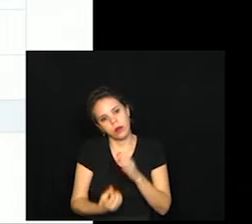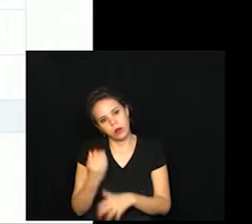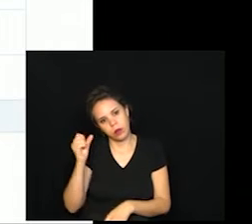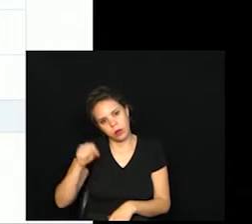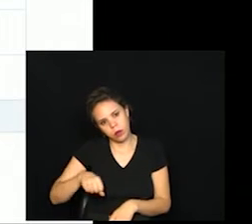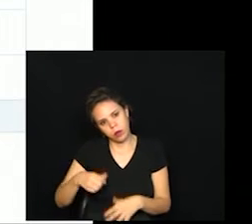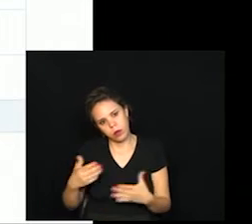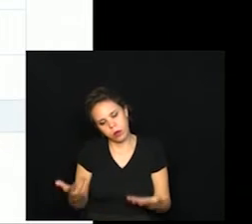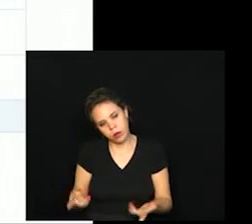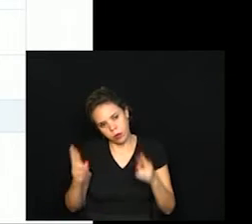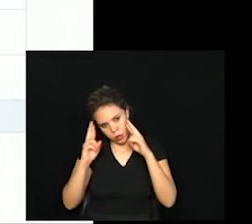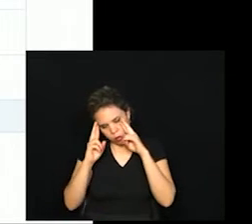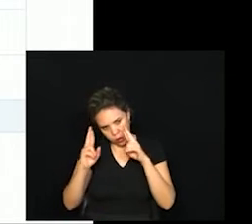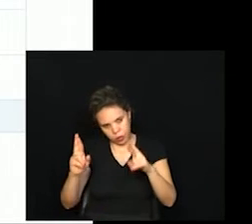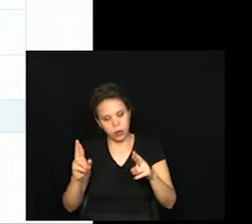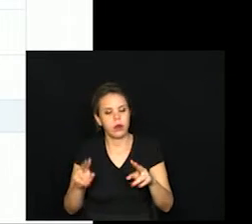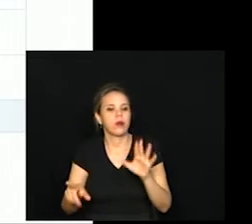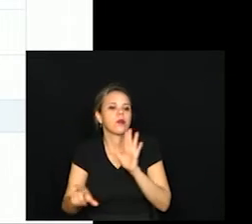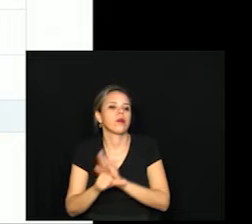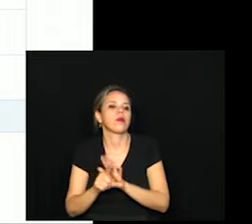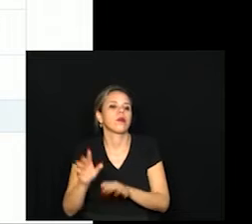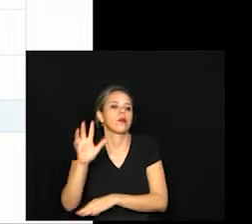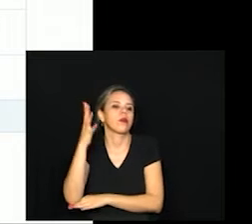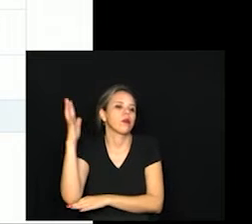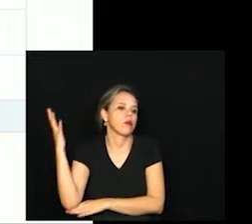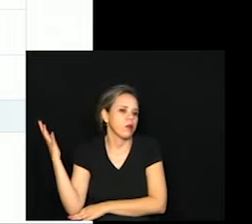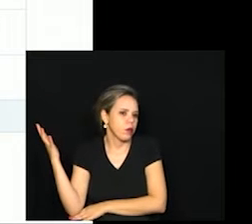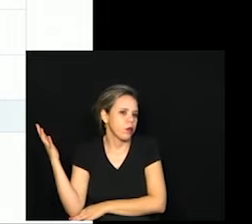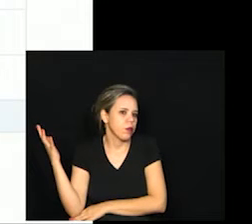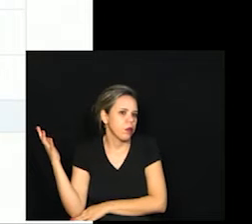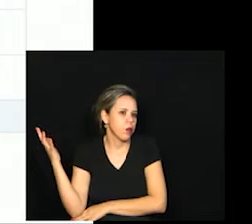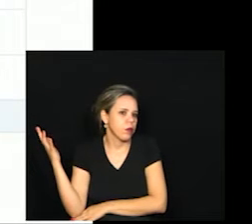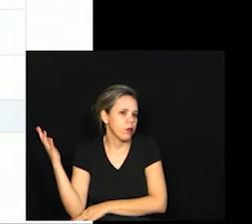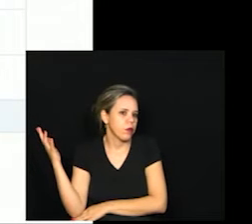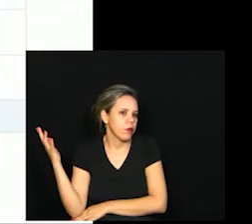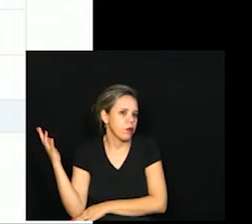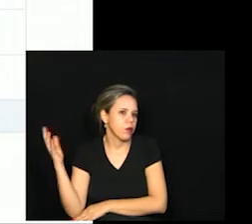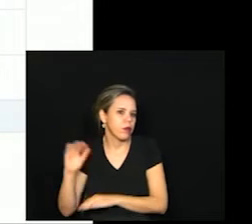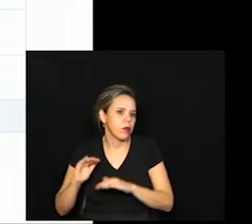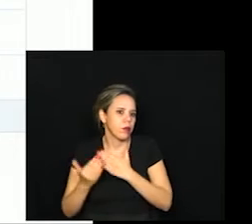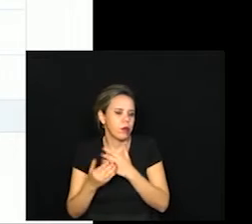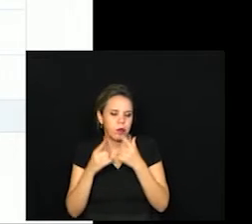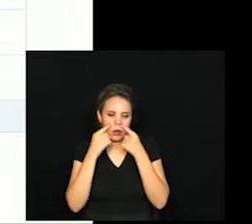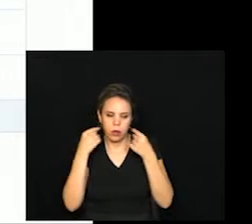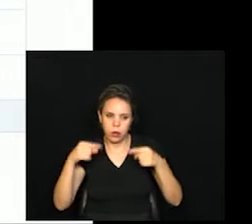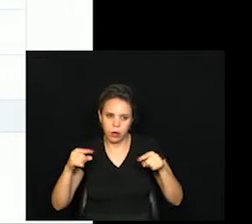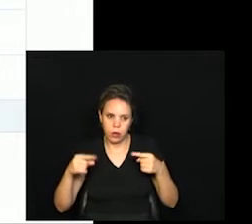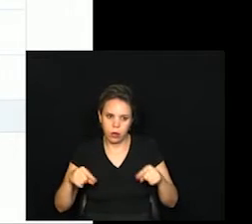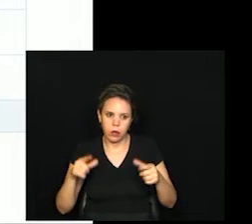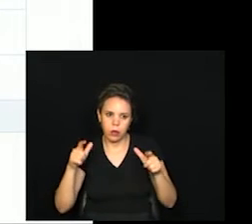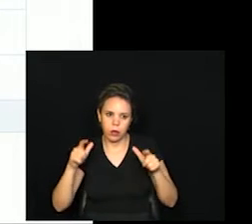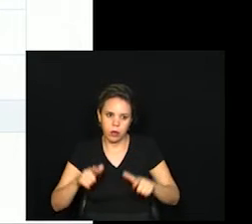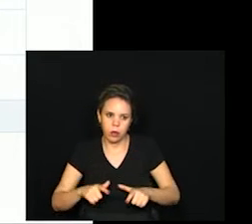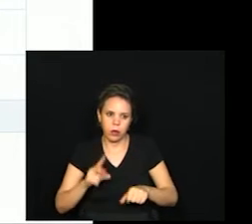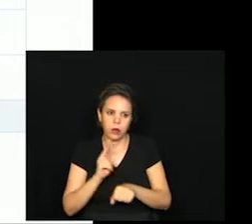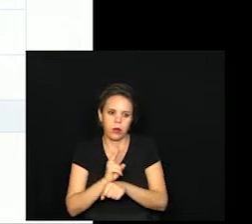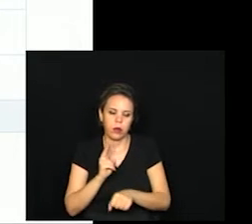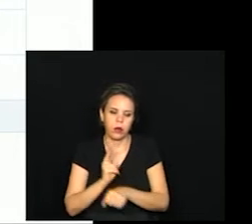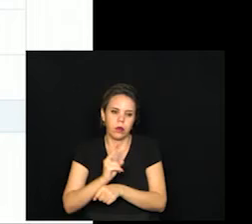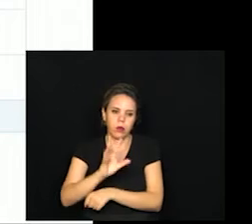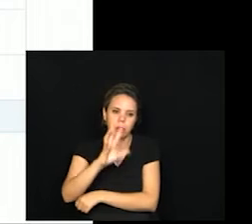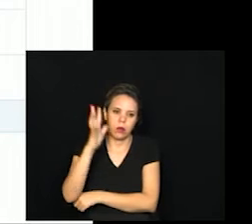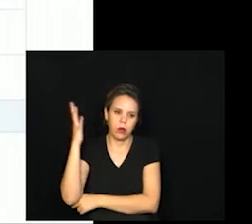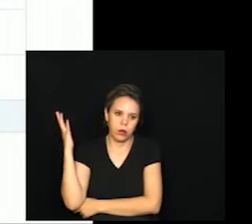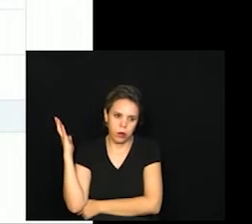aconteça respeitando as leis ambientais, porque a gente trata ali do bairro Carlos Gomes em uma área de preservação